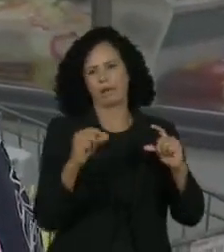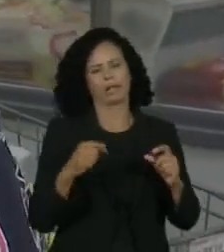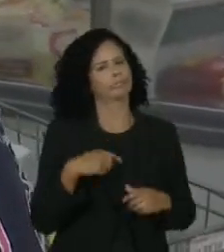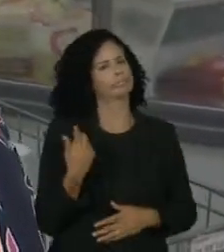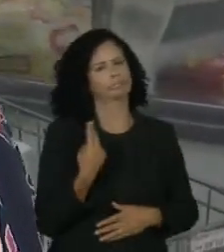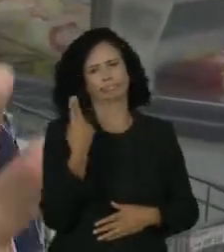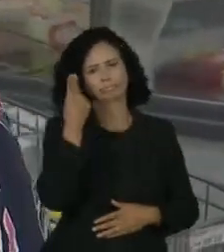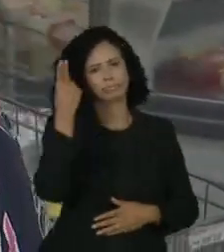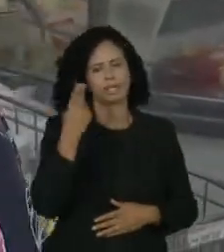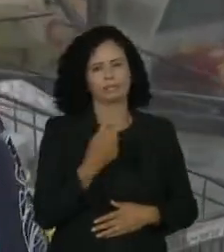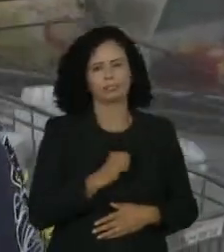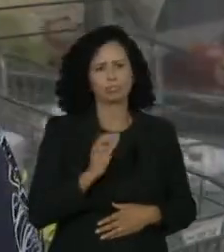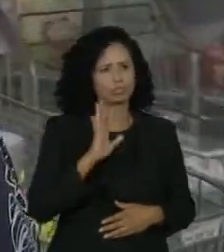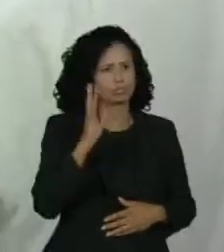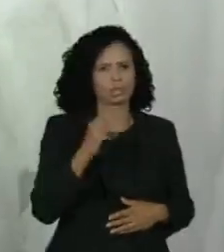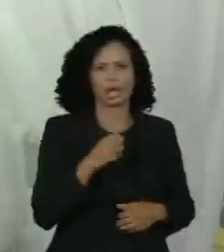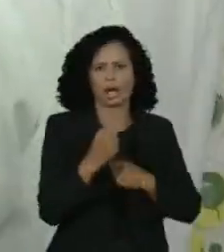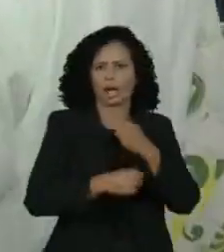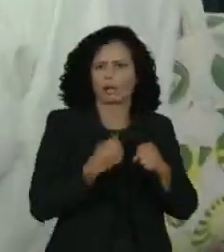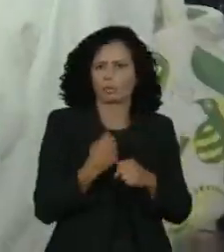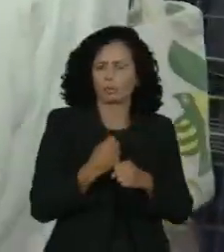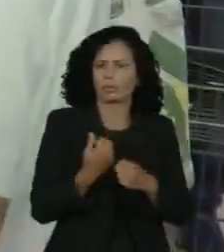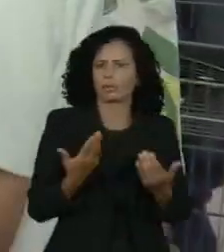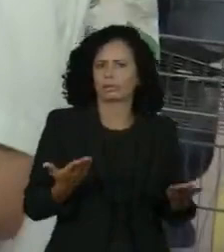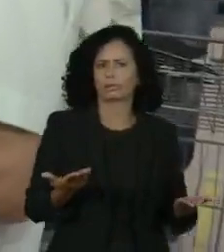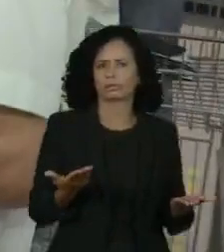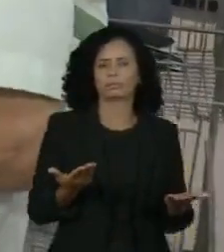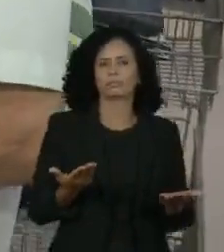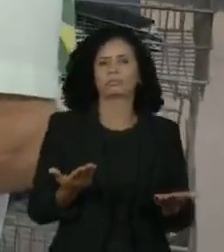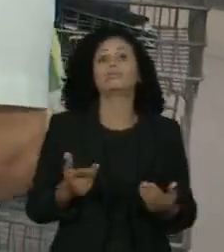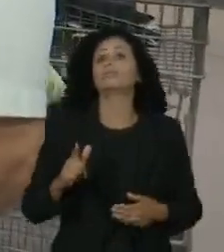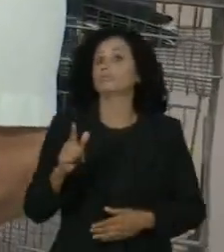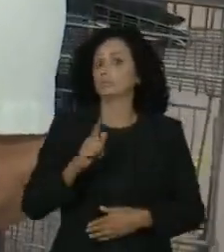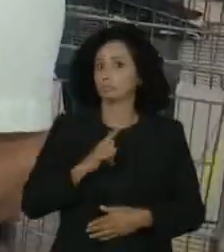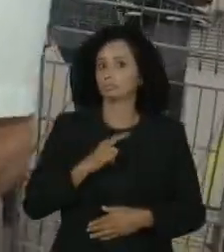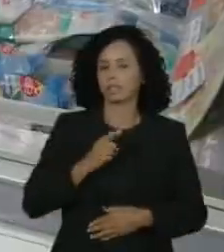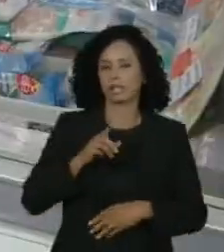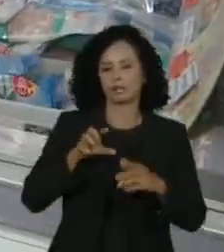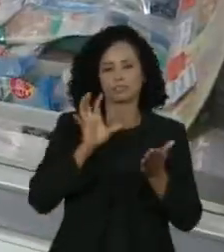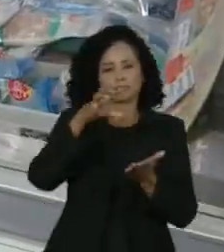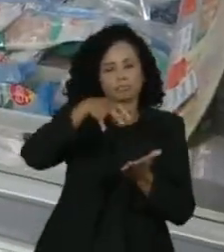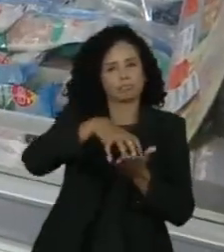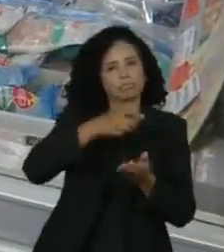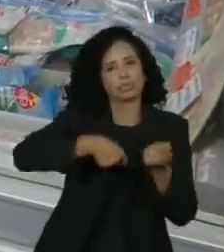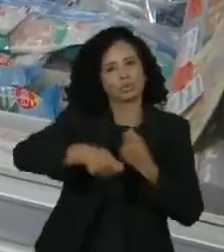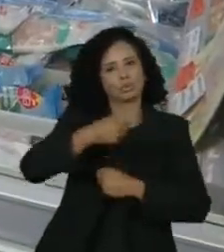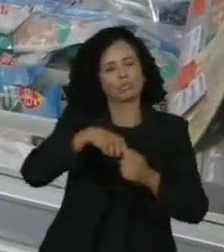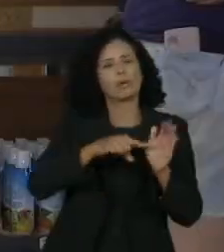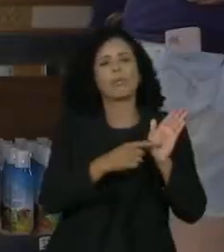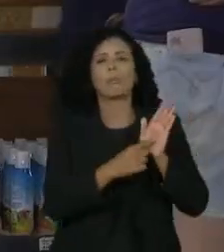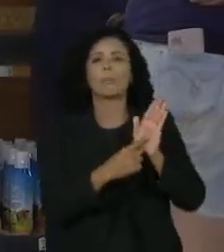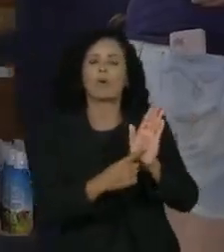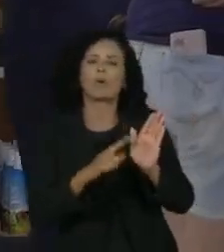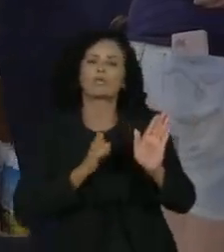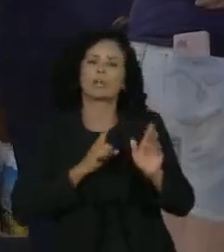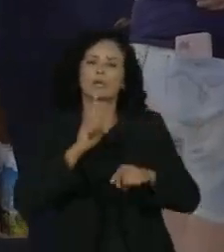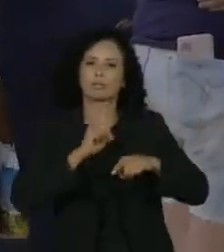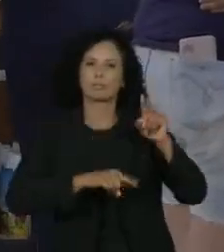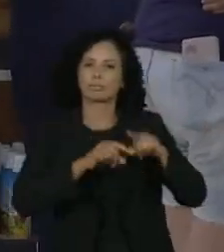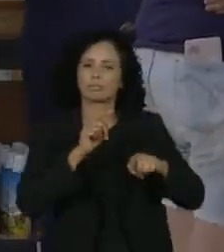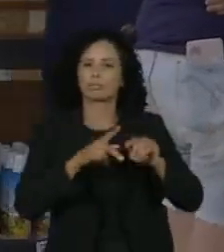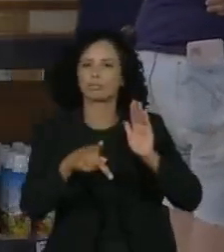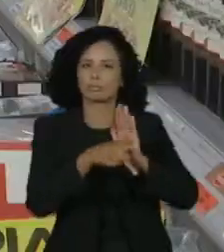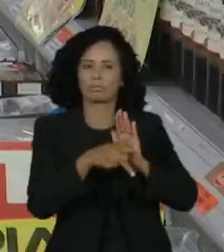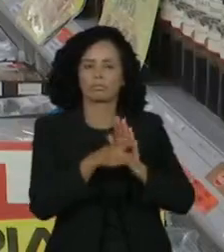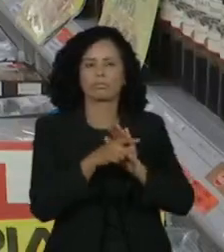né? Bacalhau come o ano todo. Levantamento do Instituto Brasileiro de Economia aponta que os itens que compõem o cardápio de